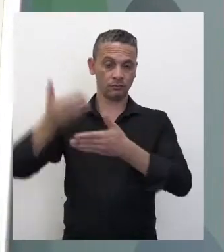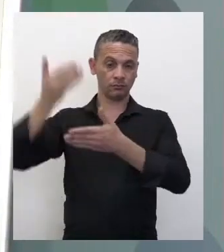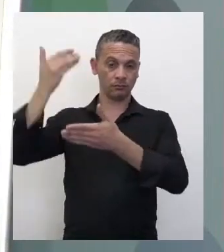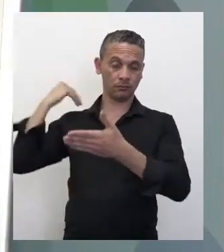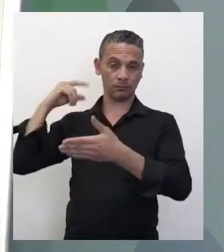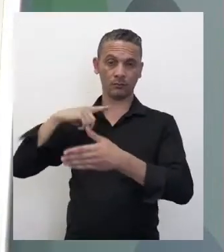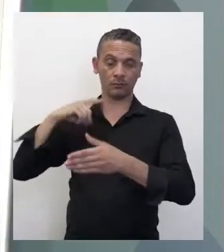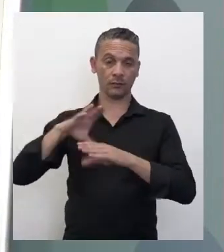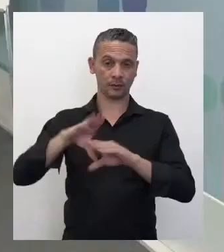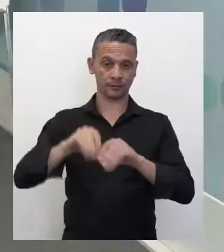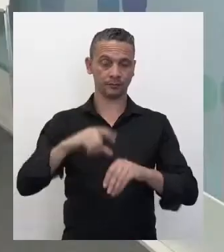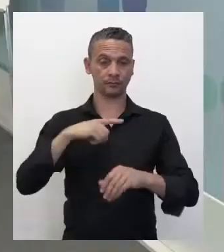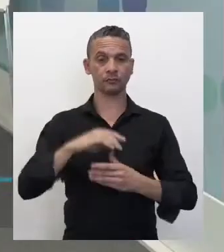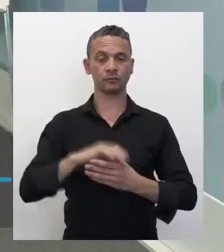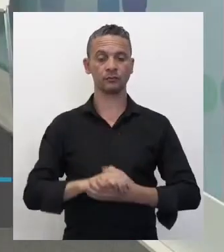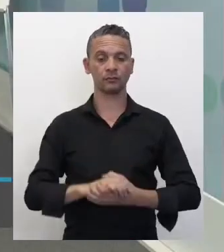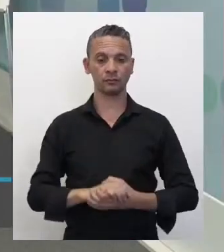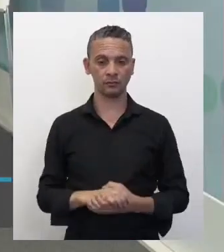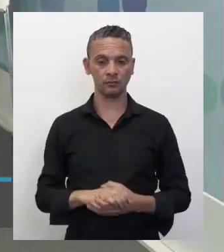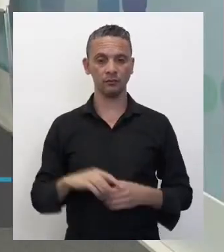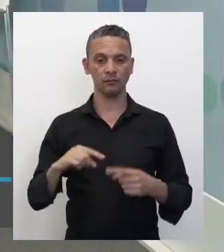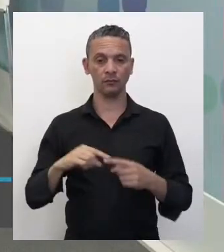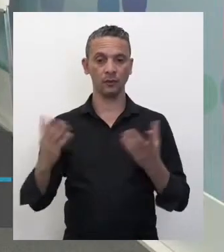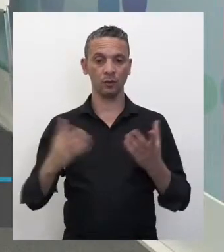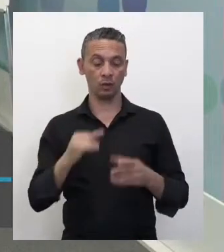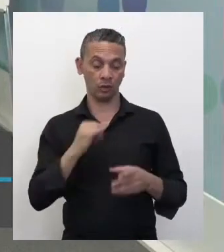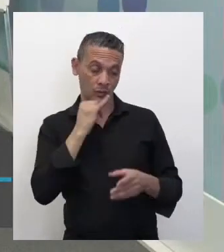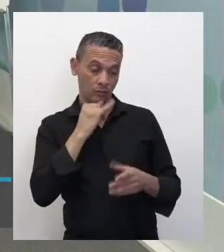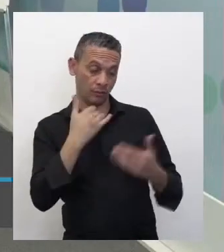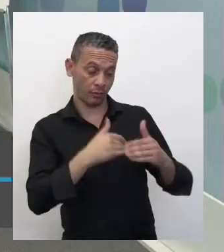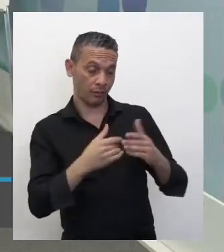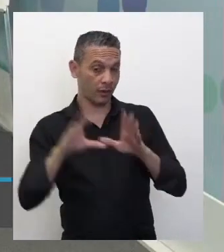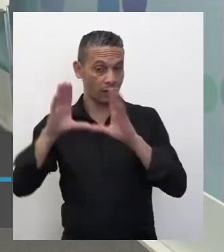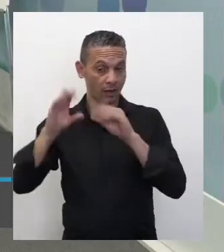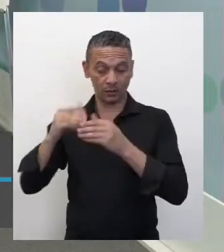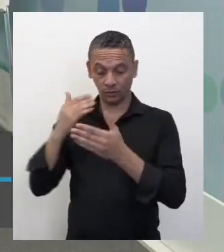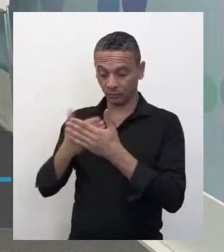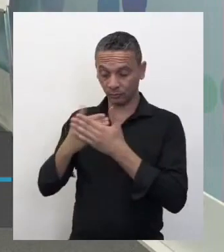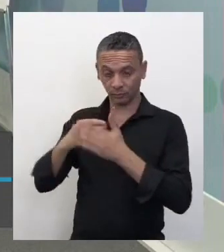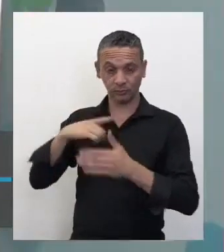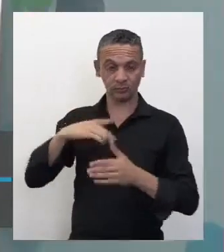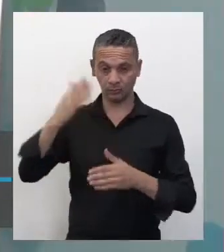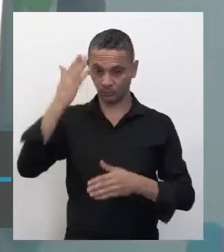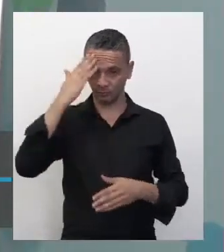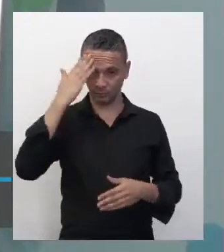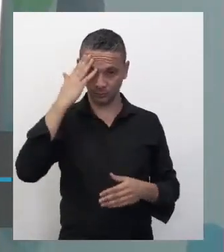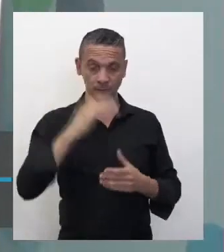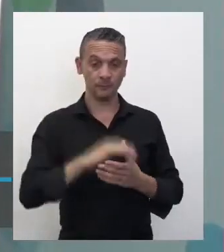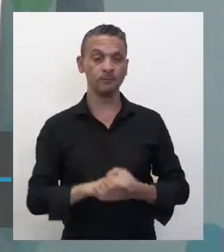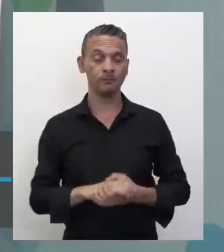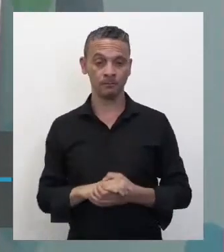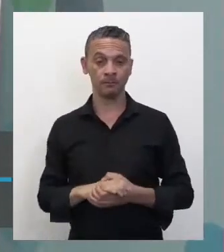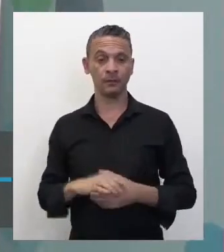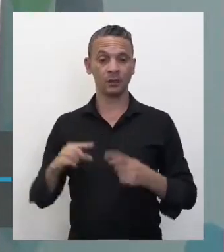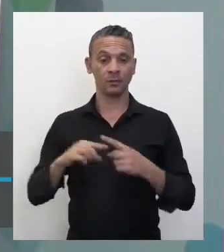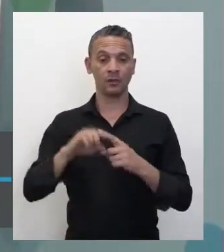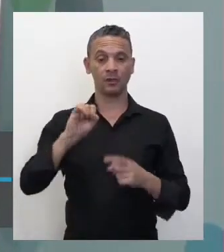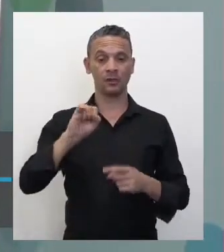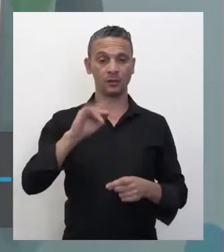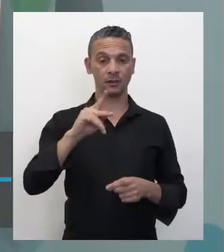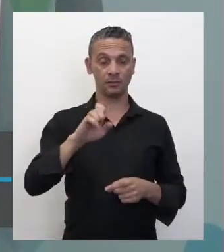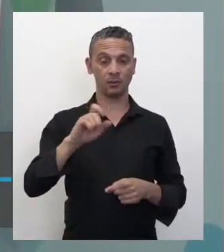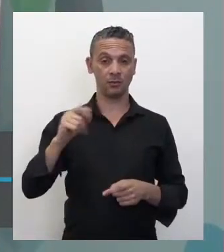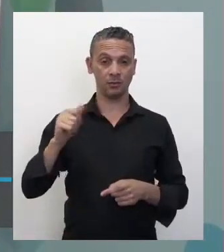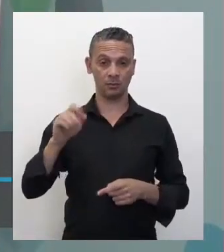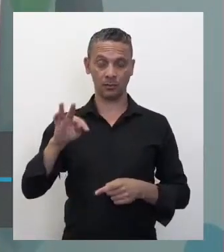Né? Significa provavelmente ele tem um teste hoje, tem uma prova, teve que estudar na noite passada e tá aí. Então, esse é o Simple Past para vocês. Lembrando